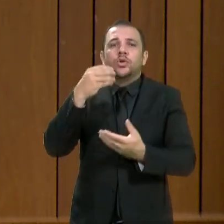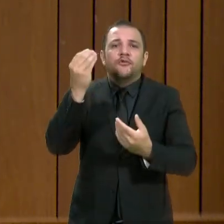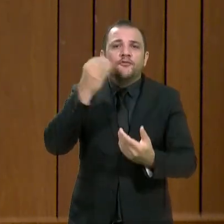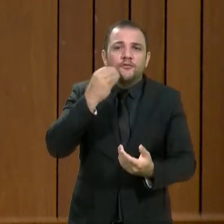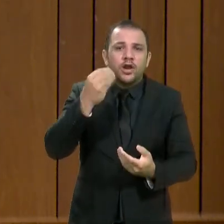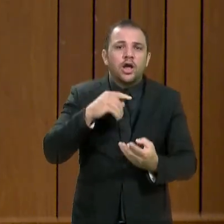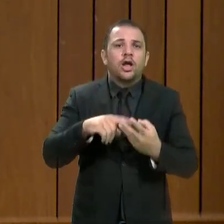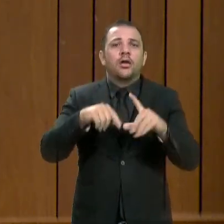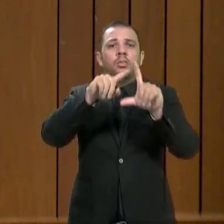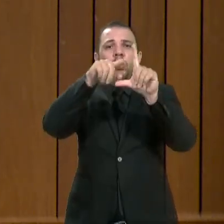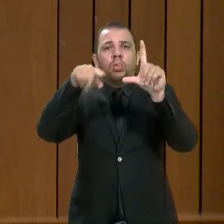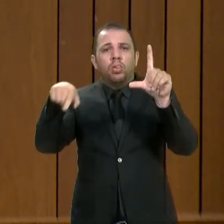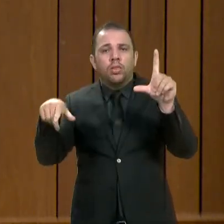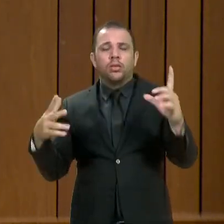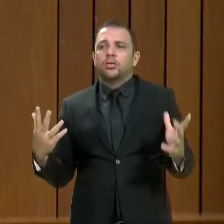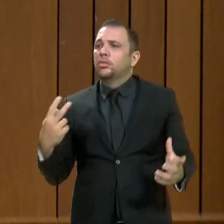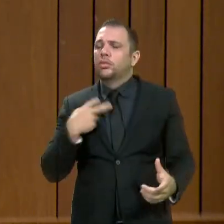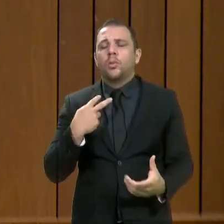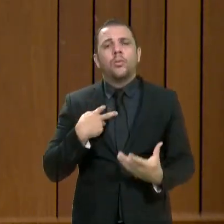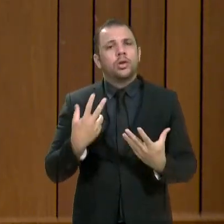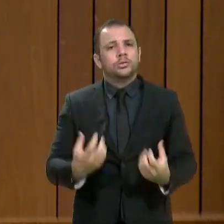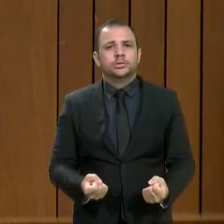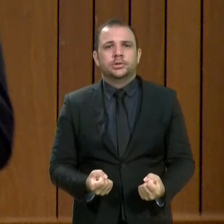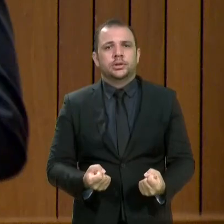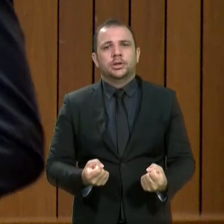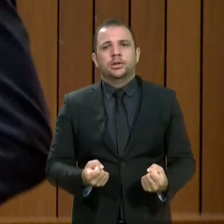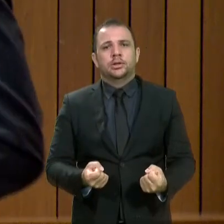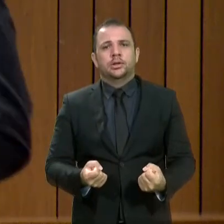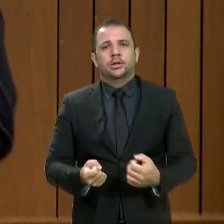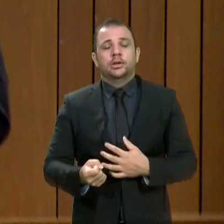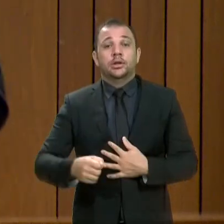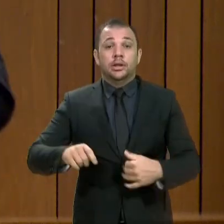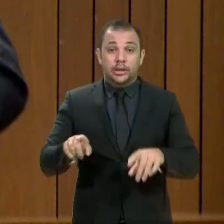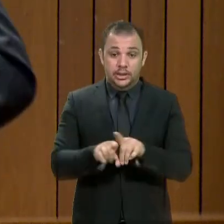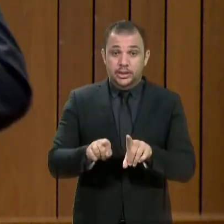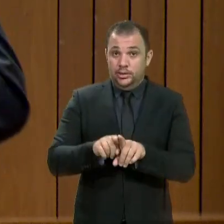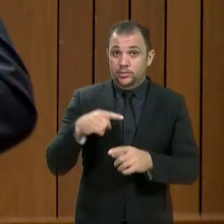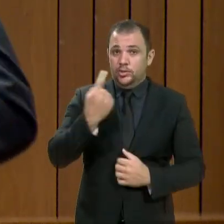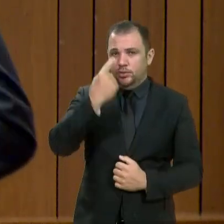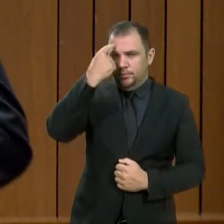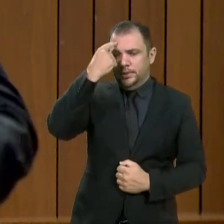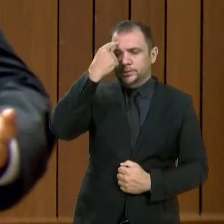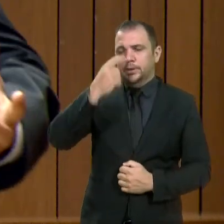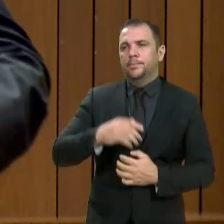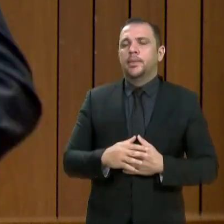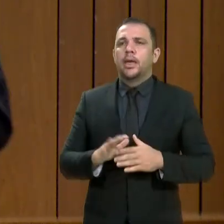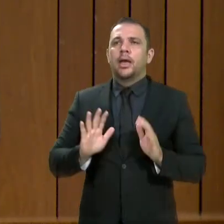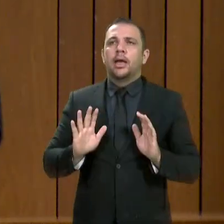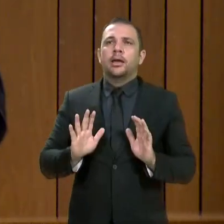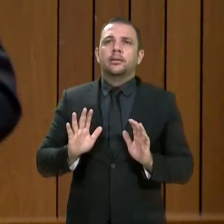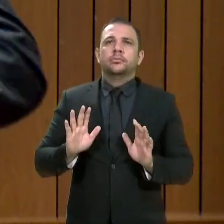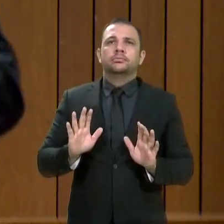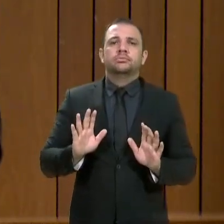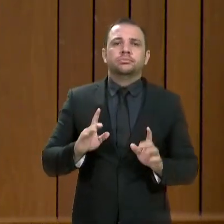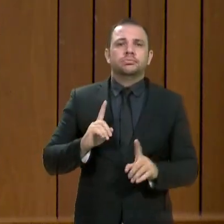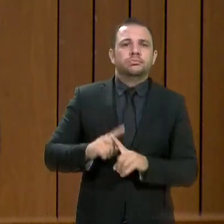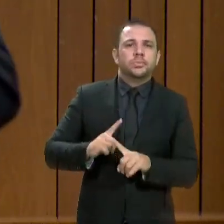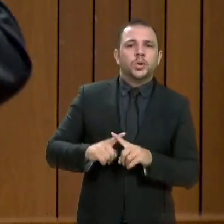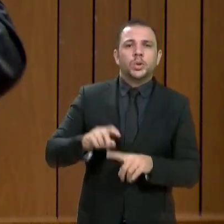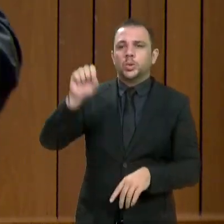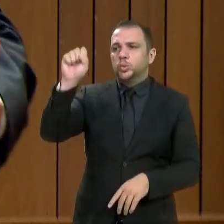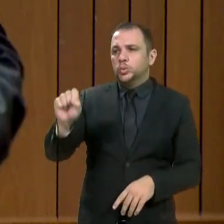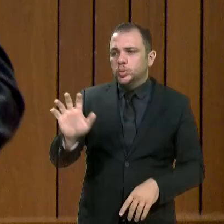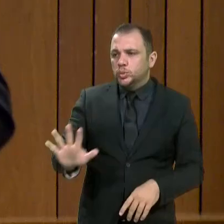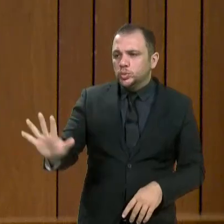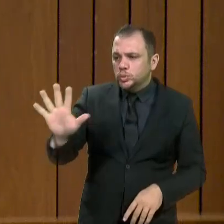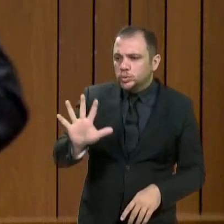conto, deputado Rodrigo Lago, deputado Neto Evangelista, de acharmos que o fato de termos um sul